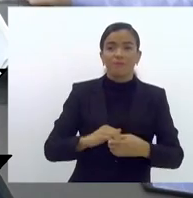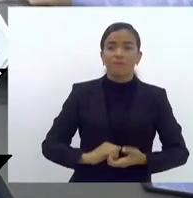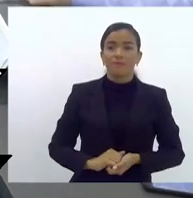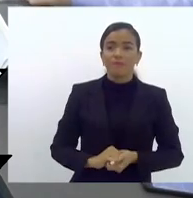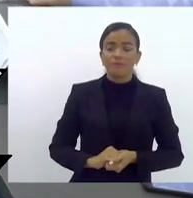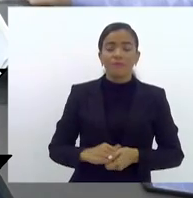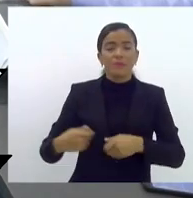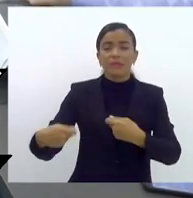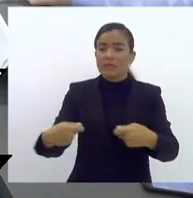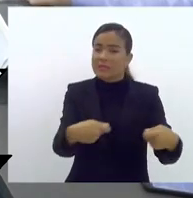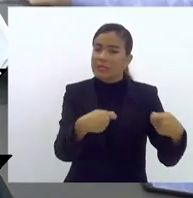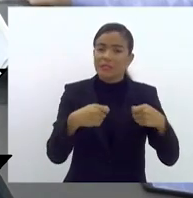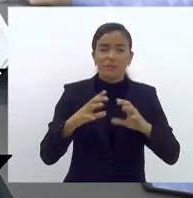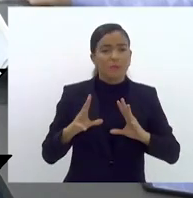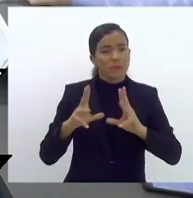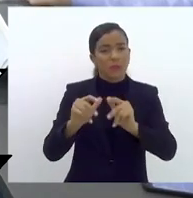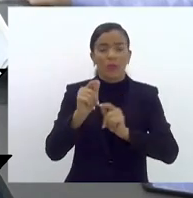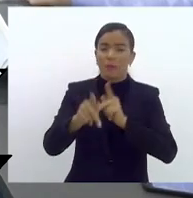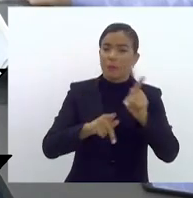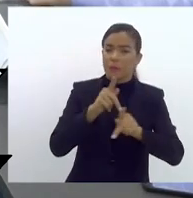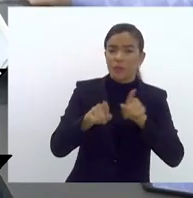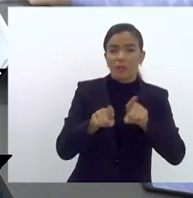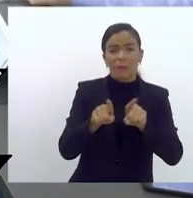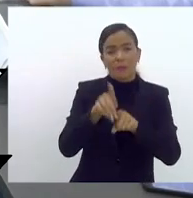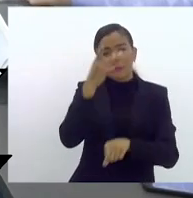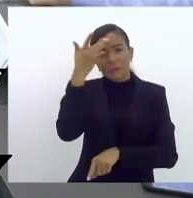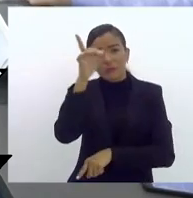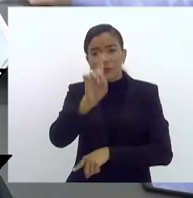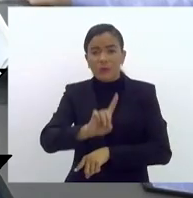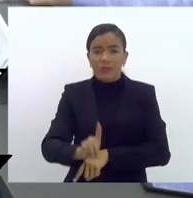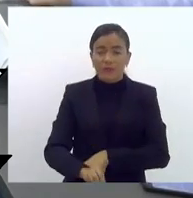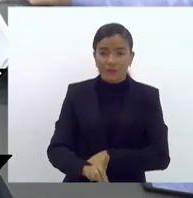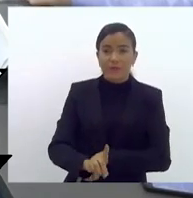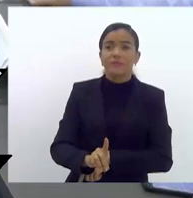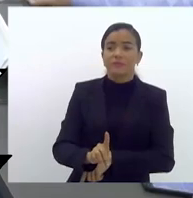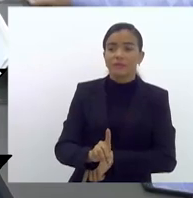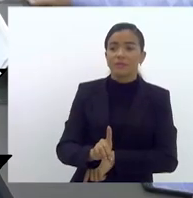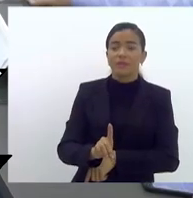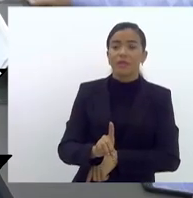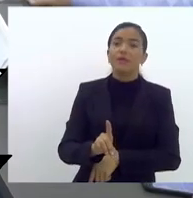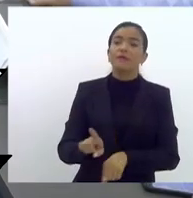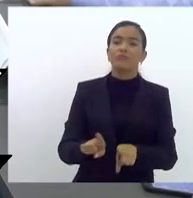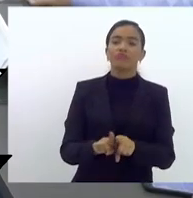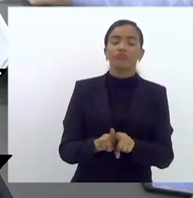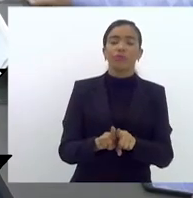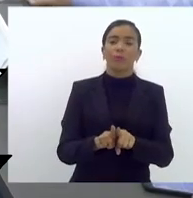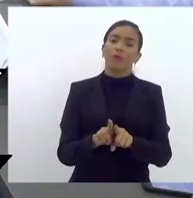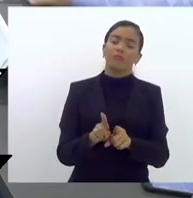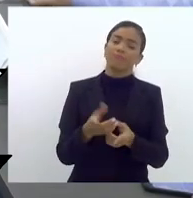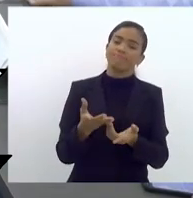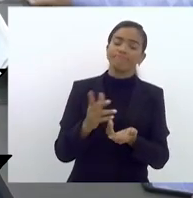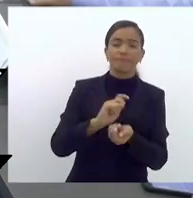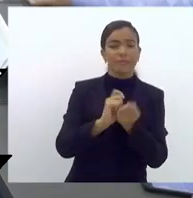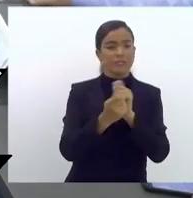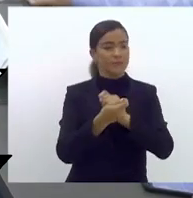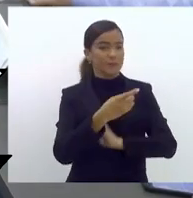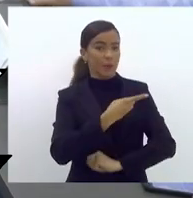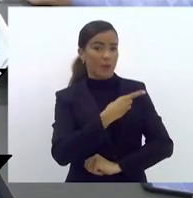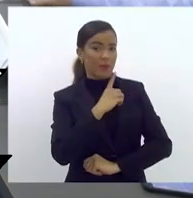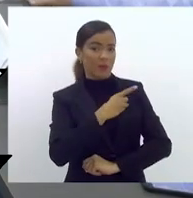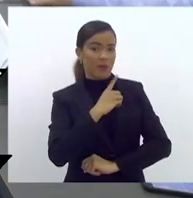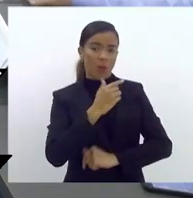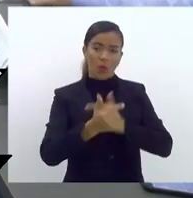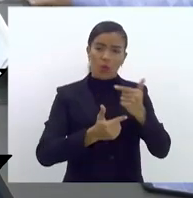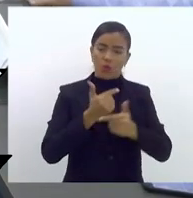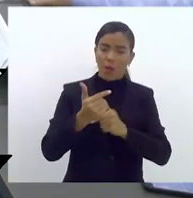necessária para toda a população a toda pessoa com deficiência e que está transformar nessa delegacia também com